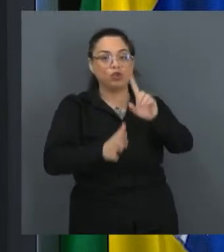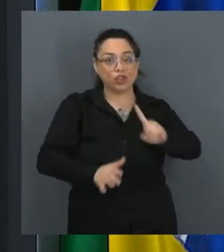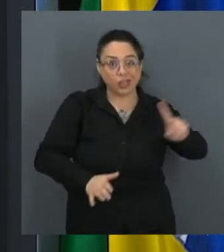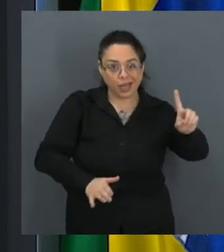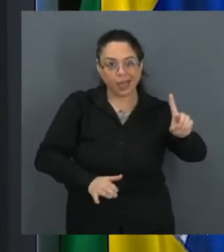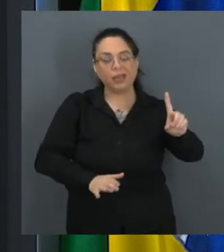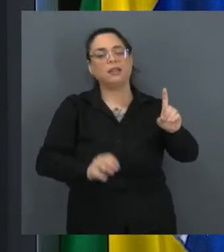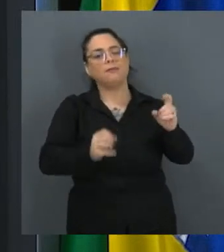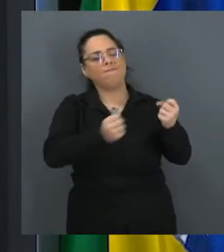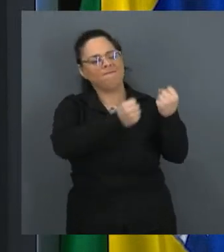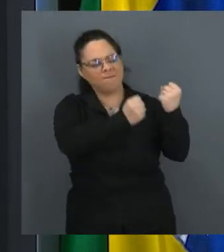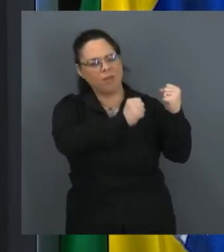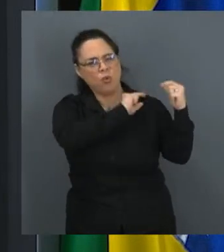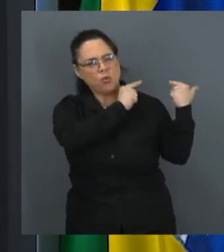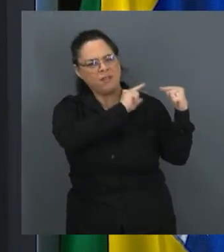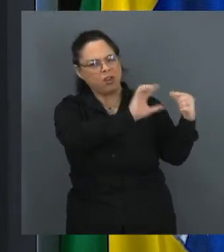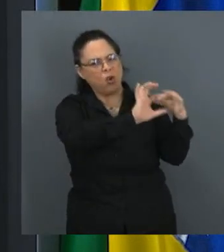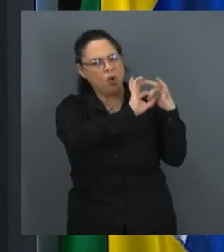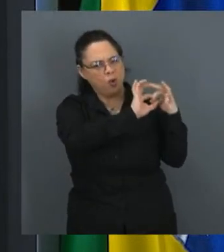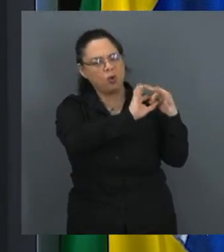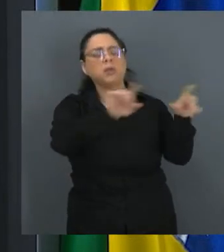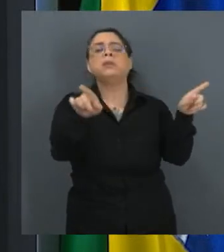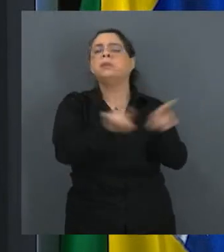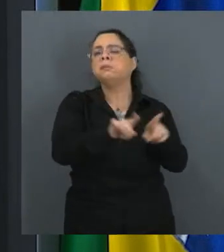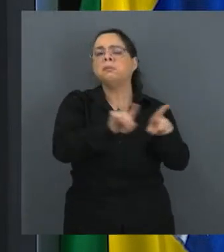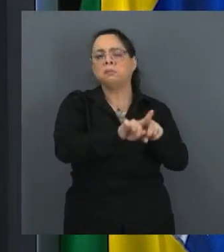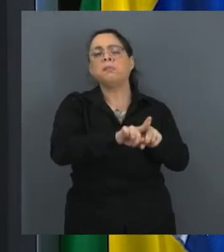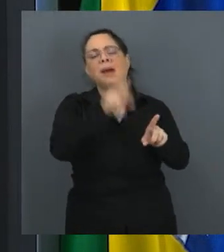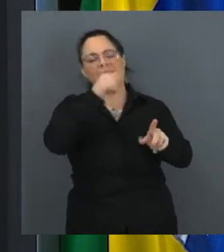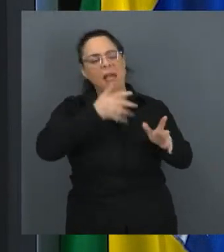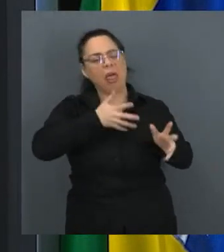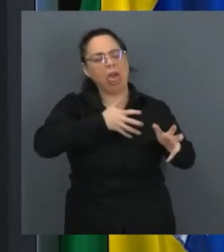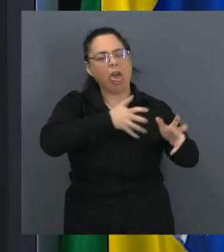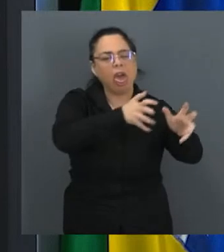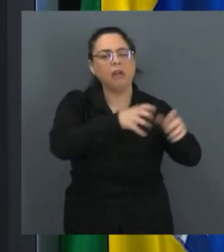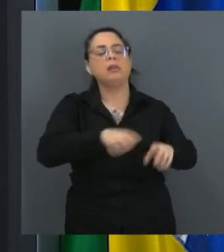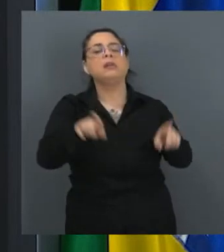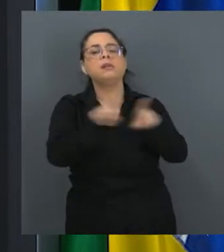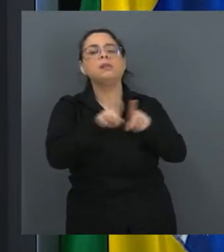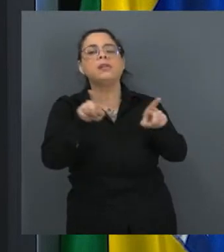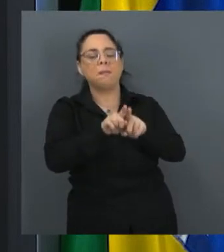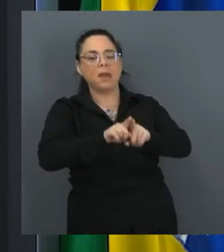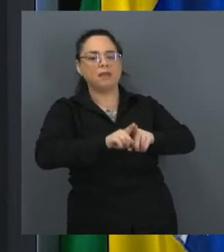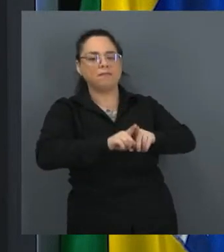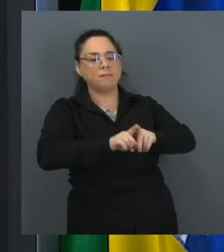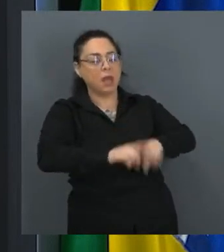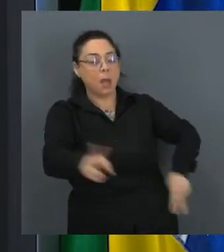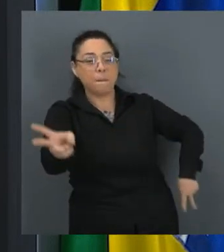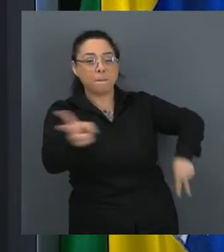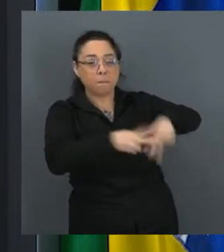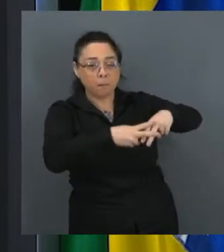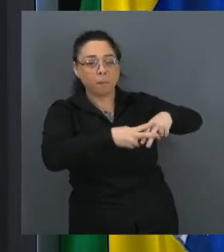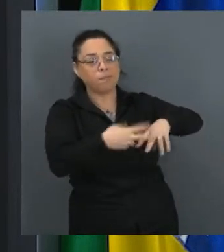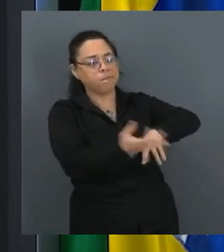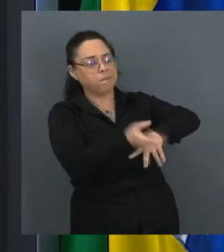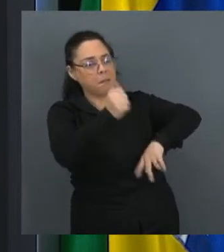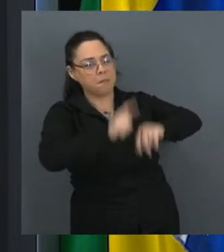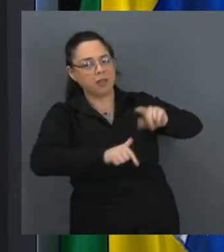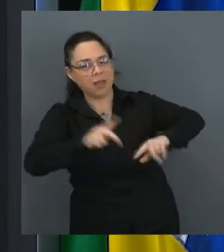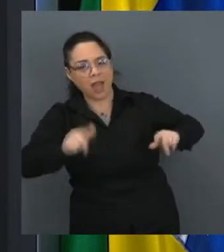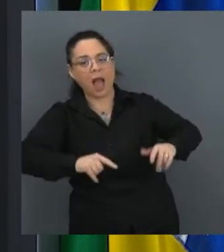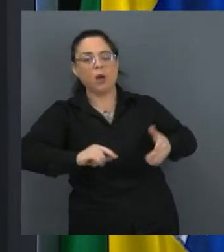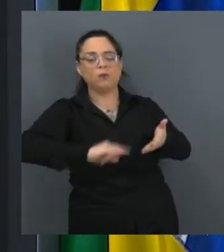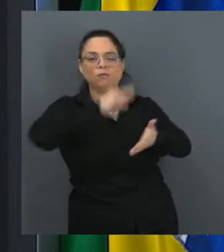conservador. Mandados de busca e apreensão, suspensão das redes, desmonetização de canais,